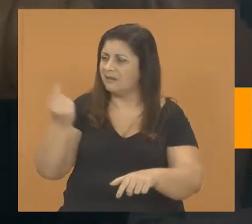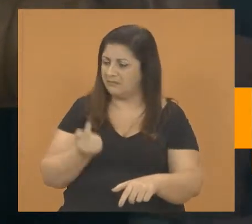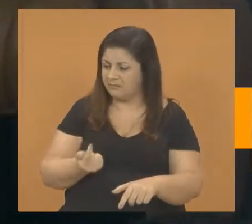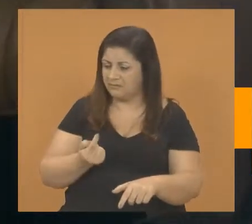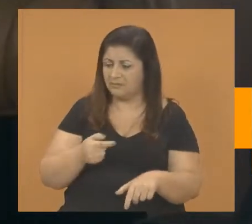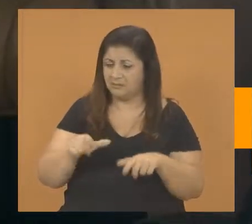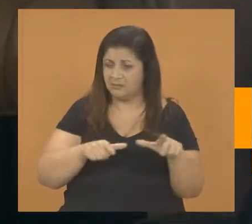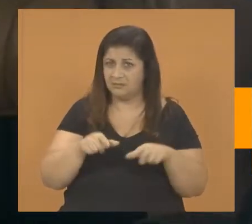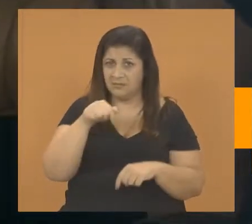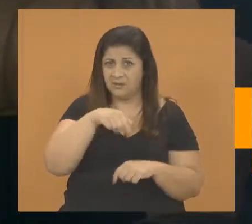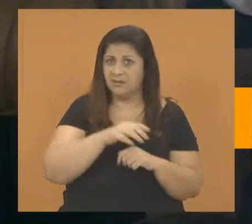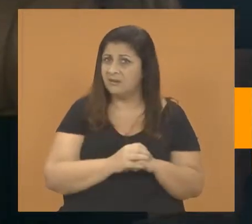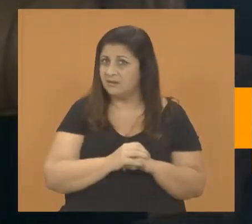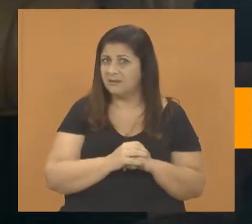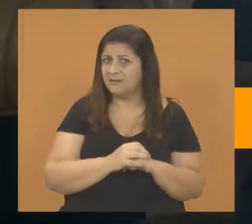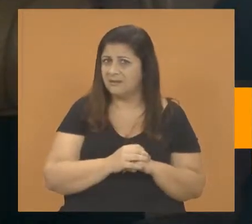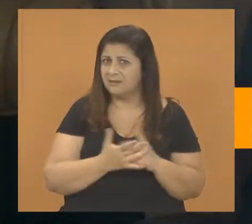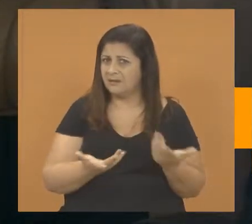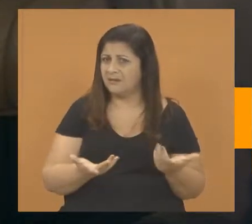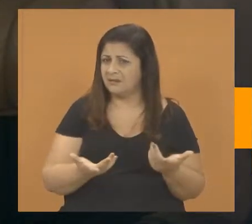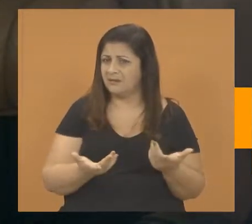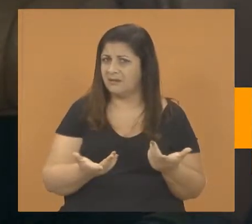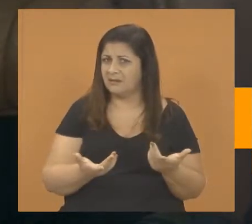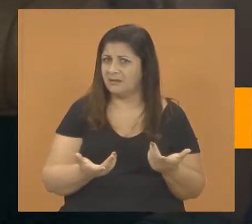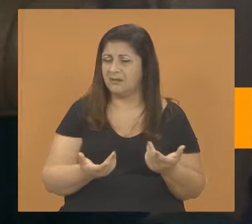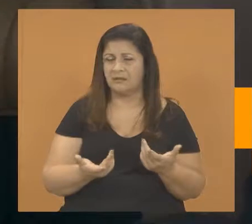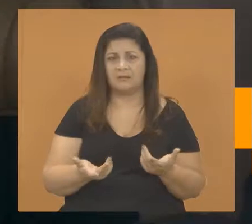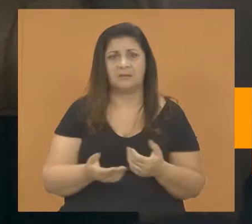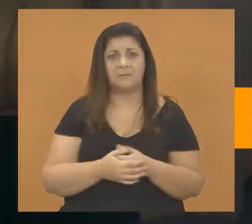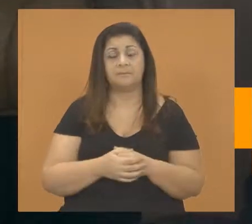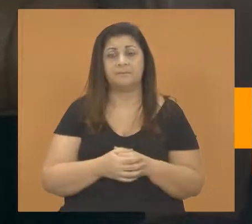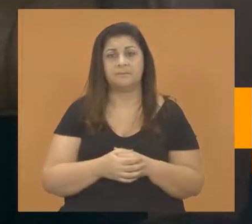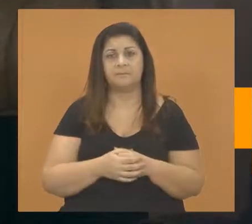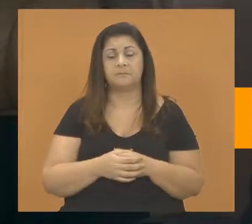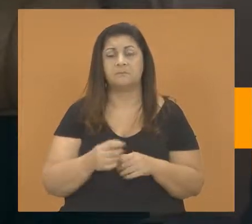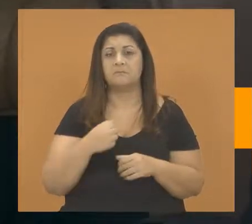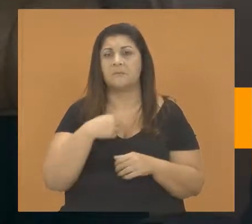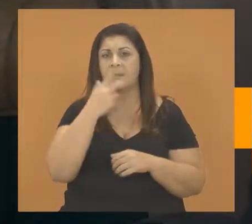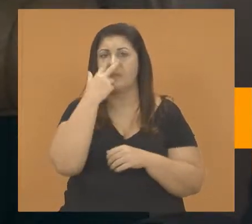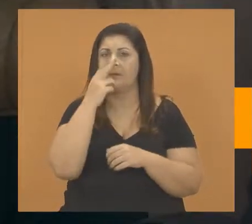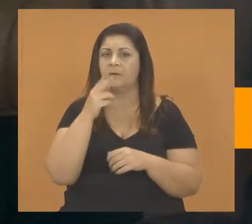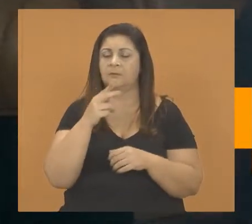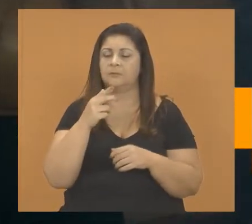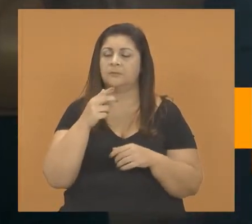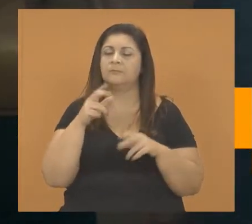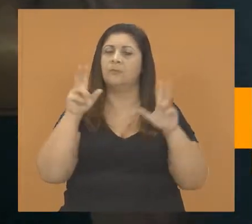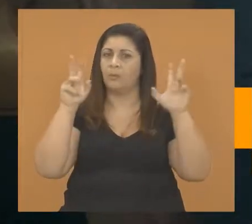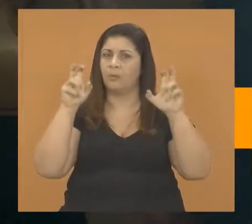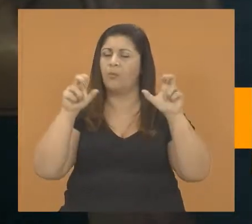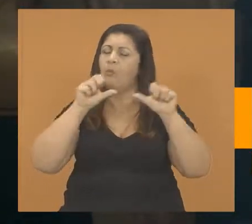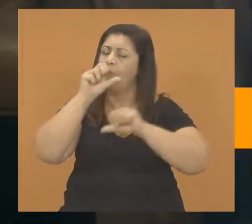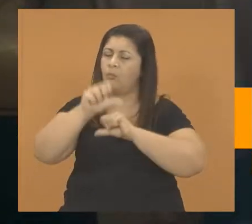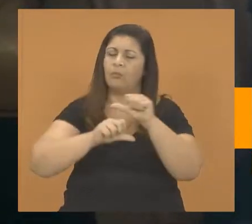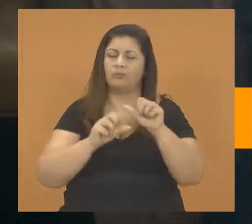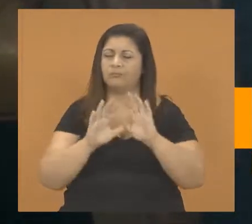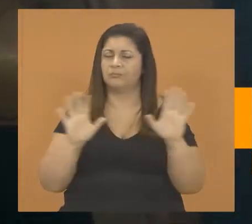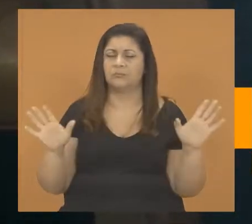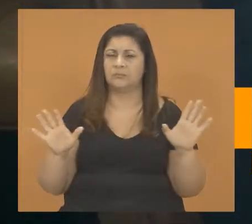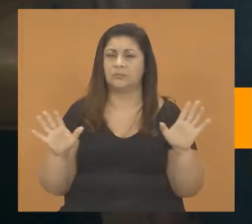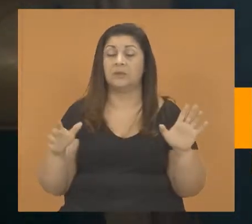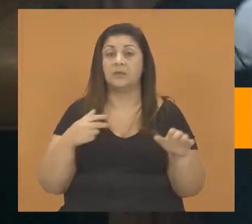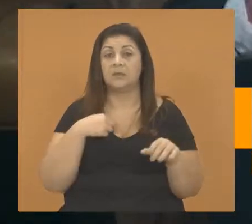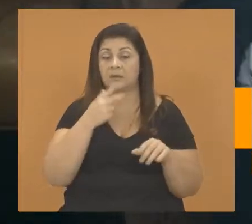preterindo aí a oportunidade de outros servidores efetivos mas eu acho que não é esse debate que eu acho que a gente precisa fazer